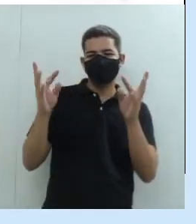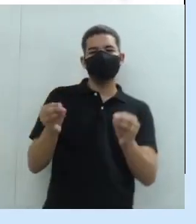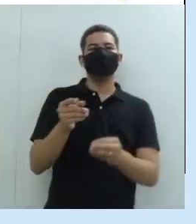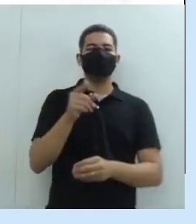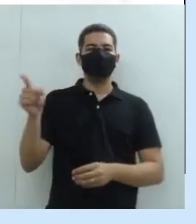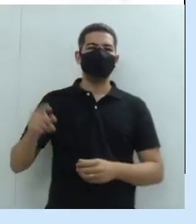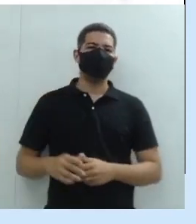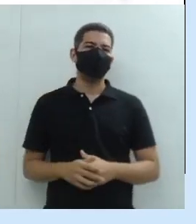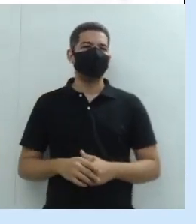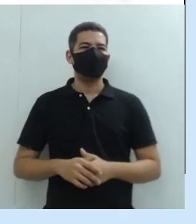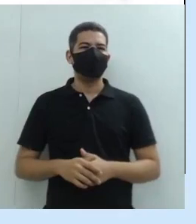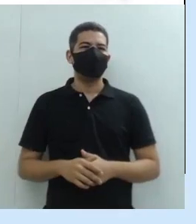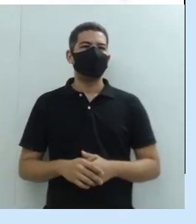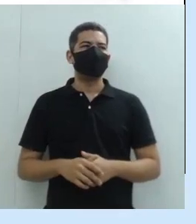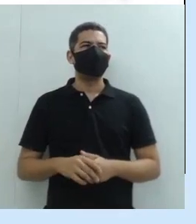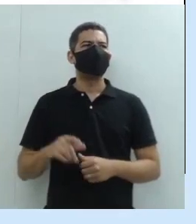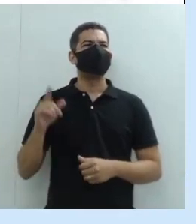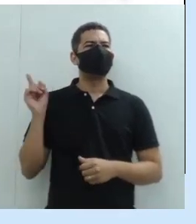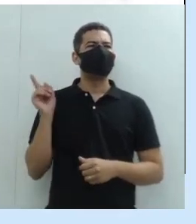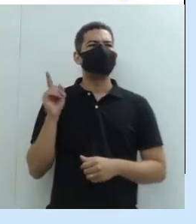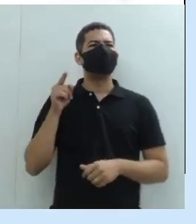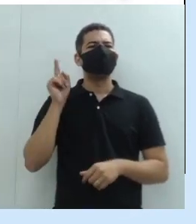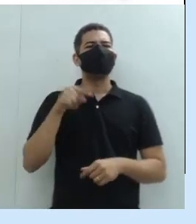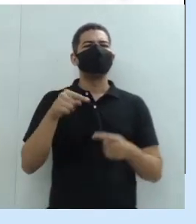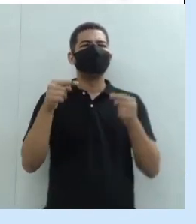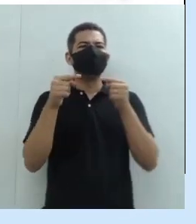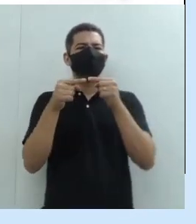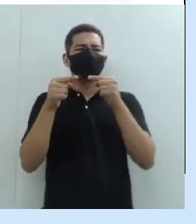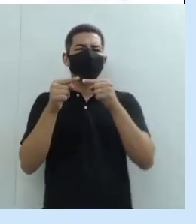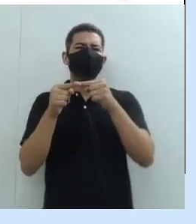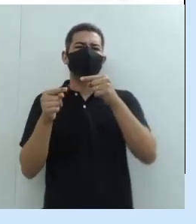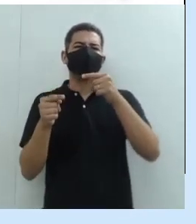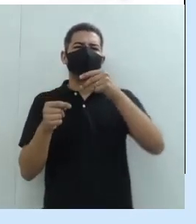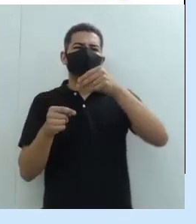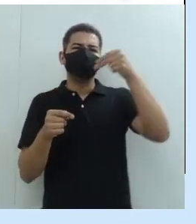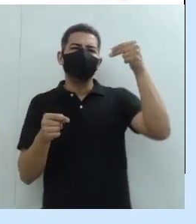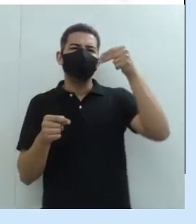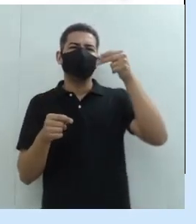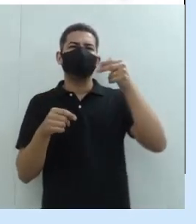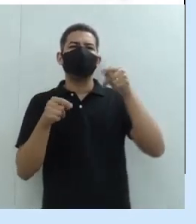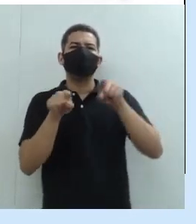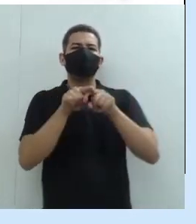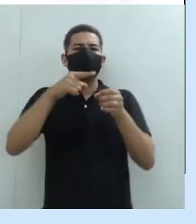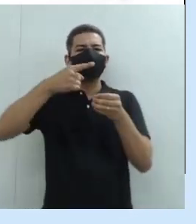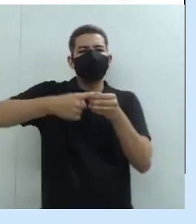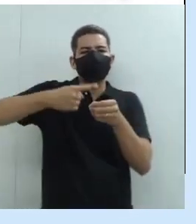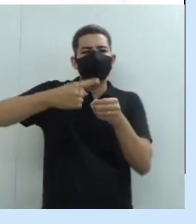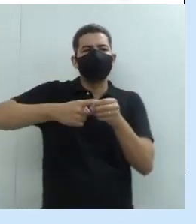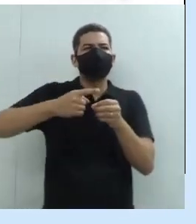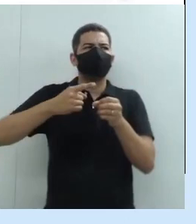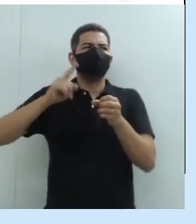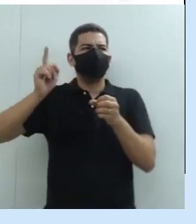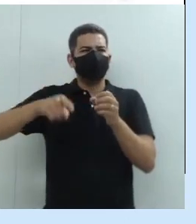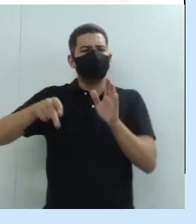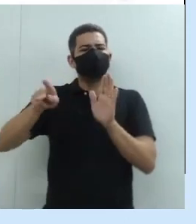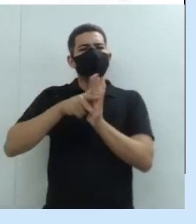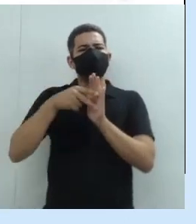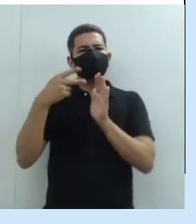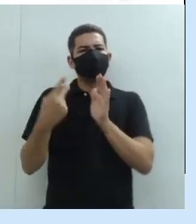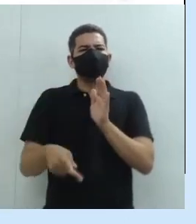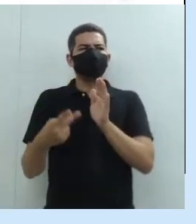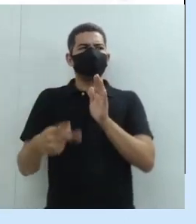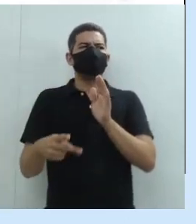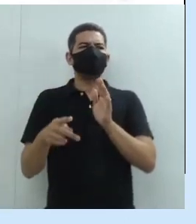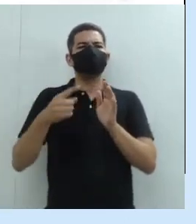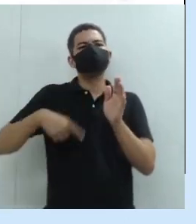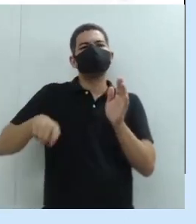bodes. E o bode normalmente é associado ao Nordeste, ao interior, né? É um animal típico aqui